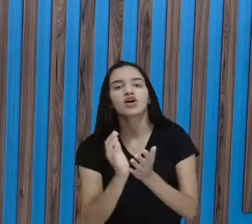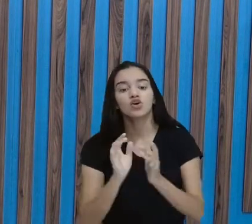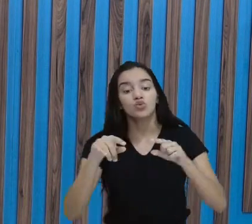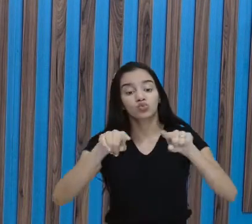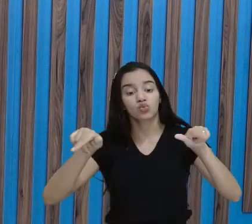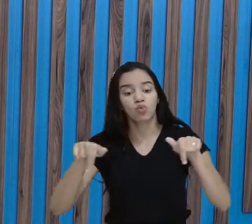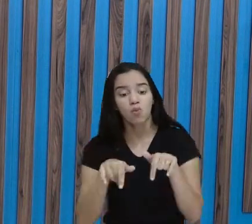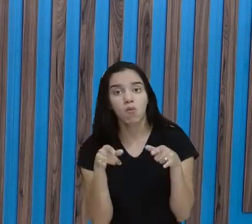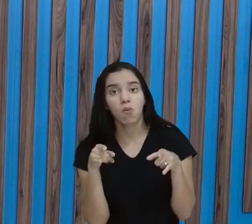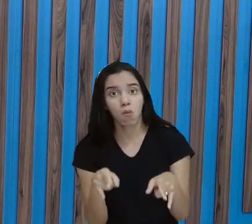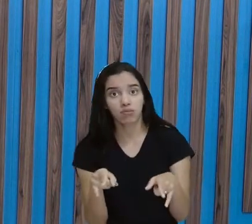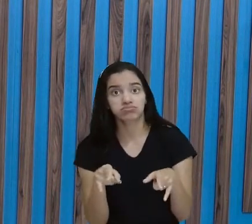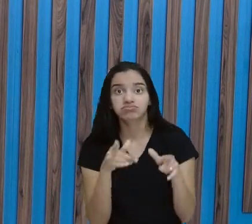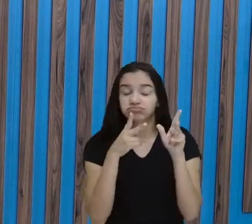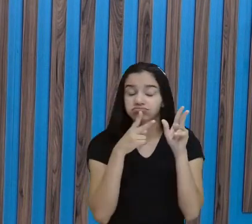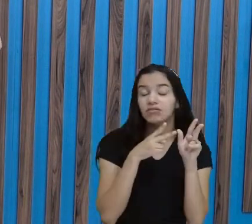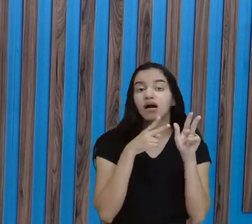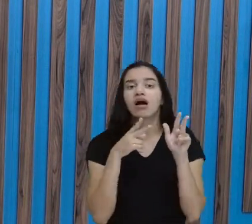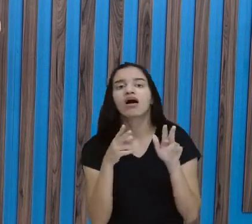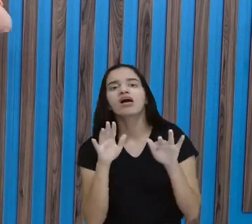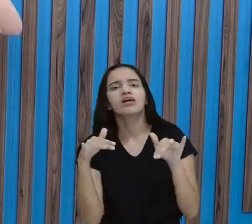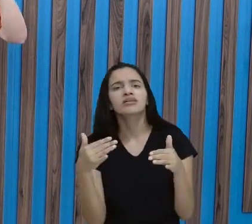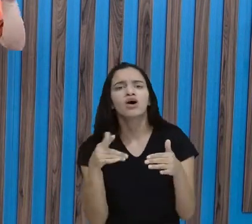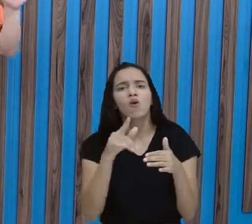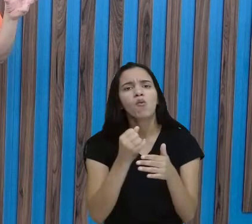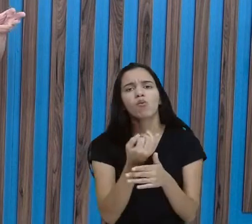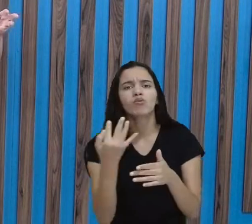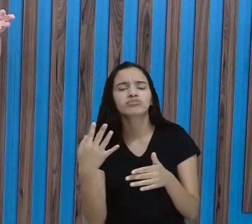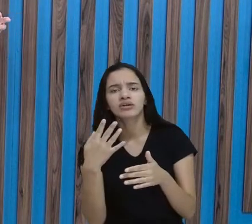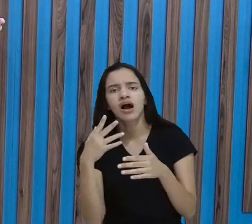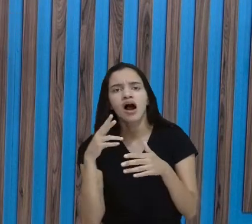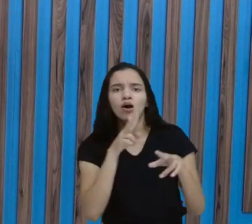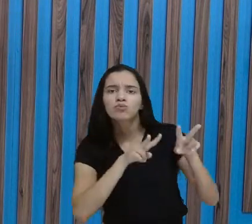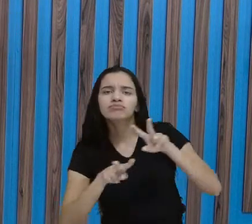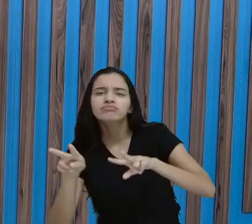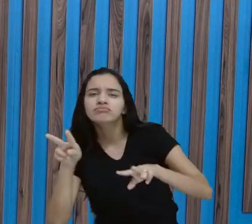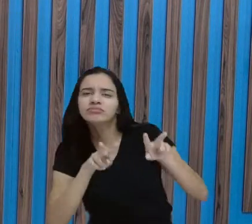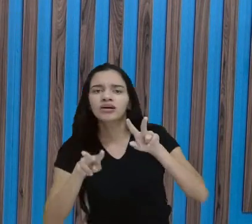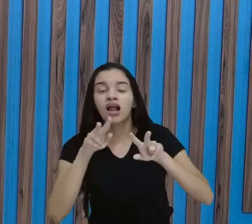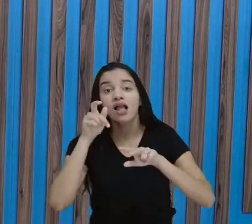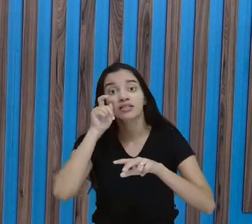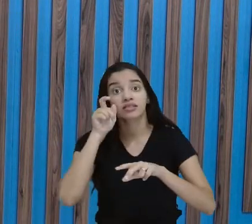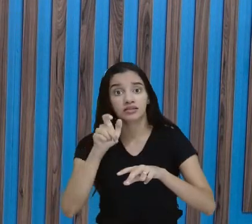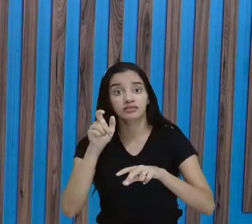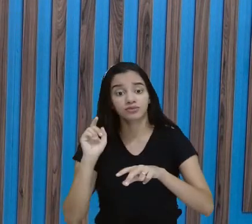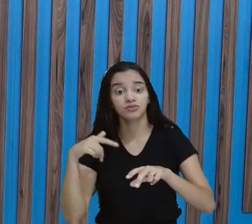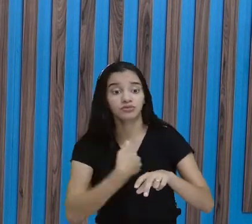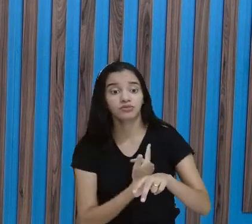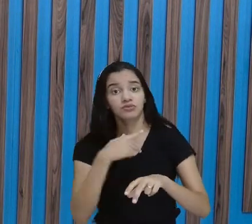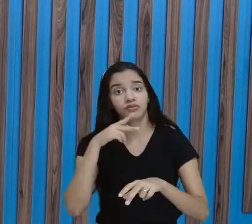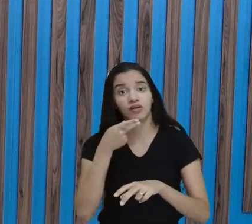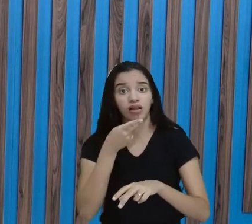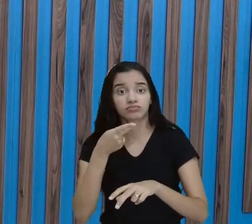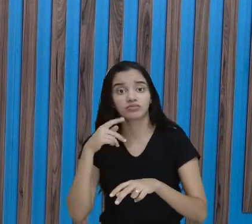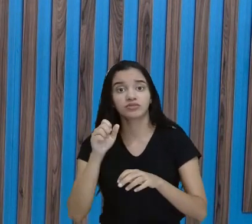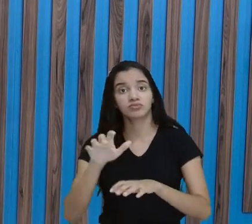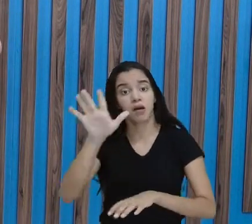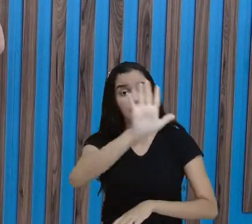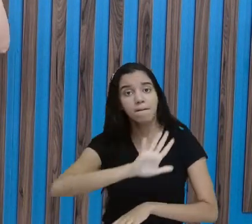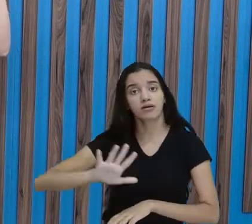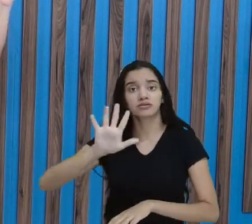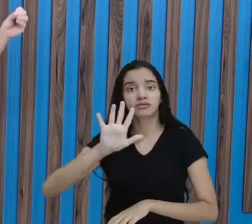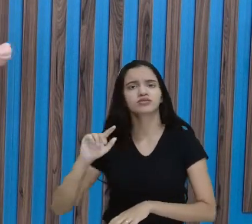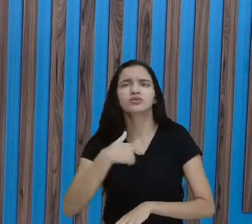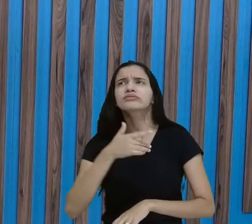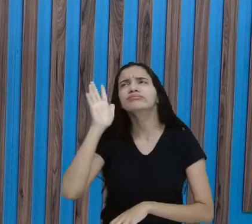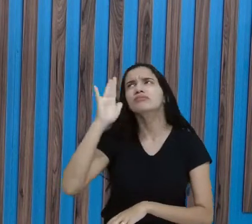de dormir. Então, quantas coisas a gente pode observar. É interessante que quando nós falamos em paisagem, a gente